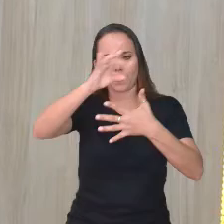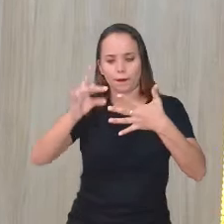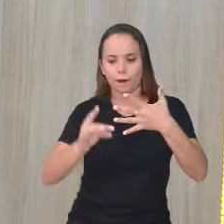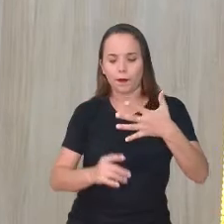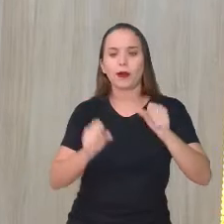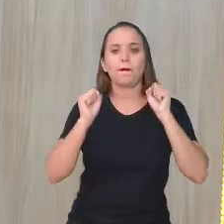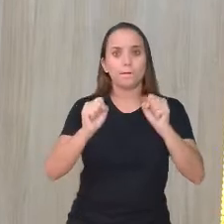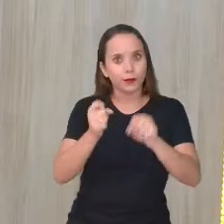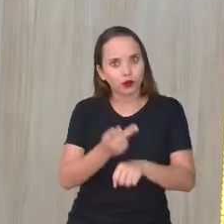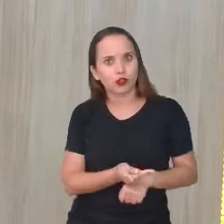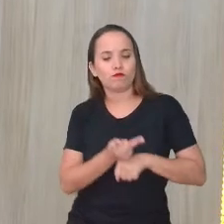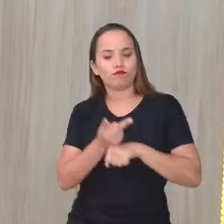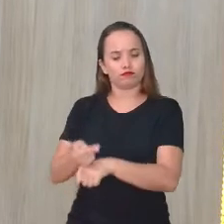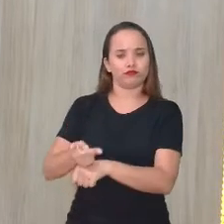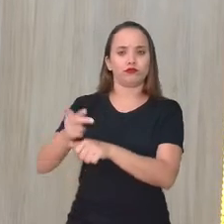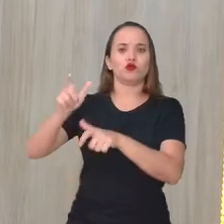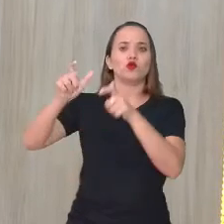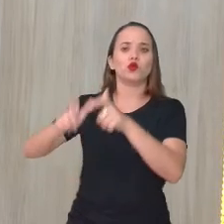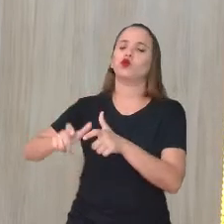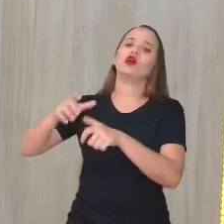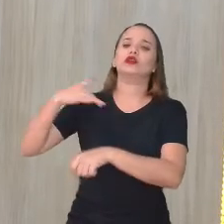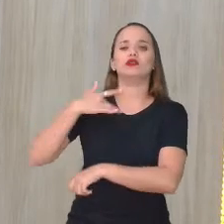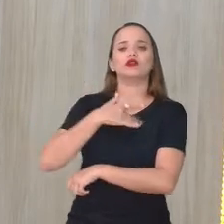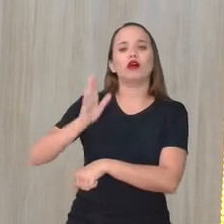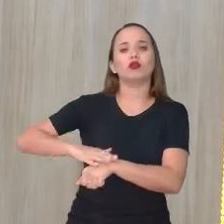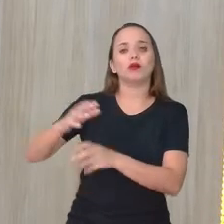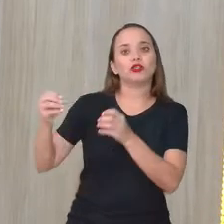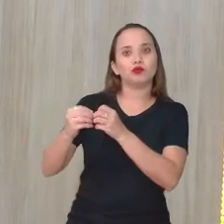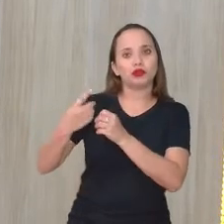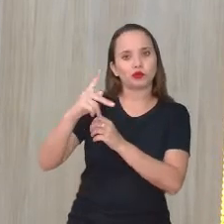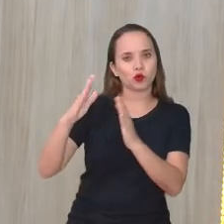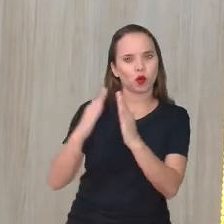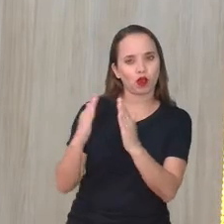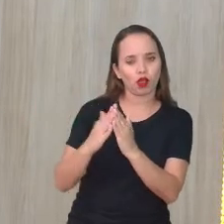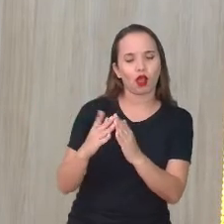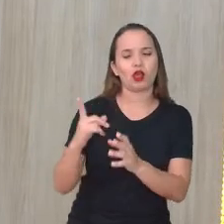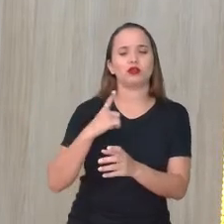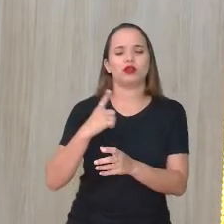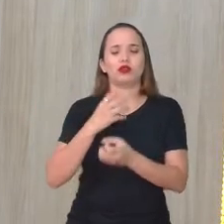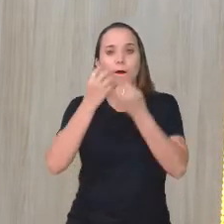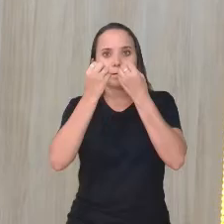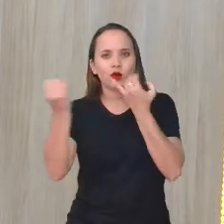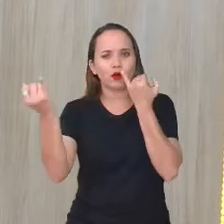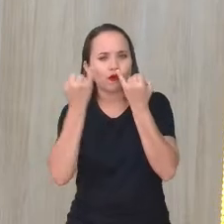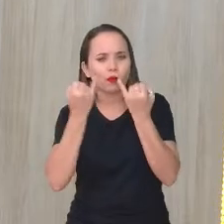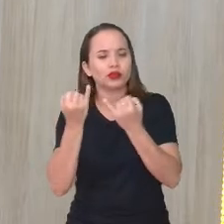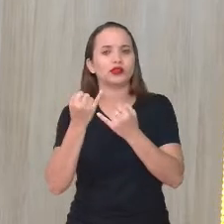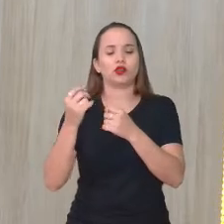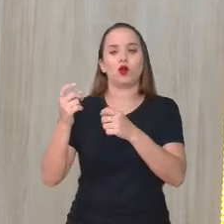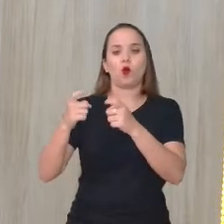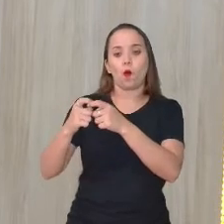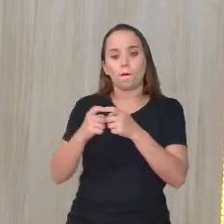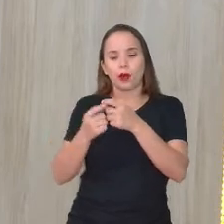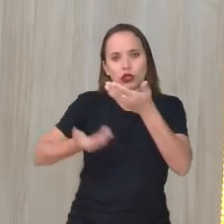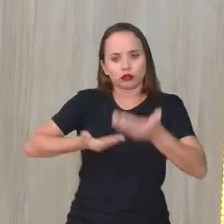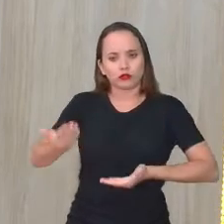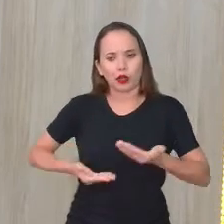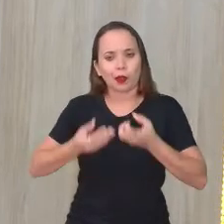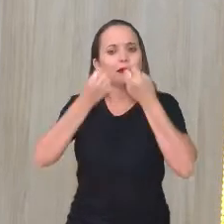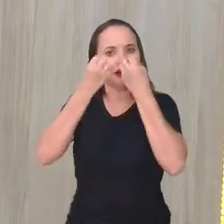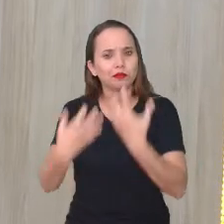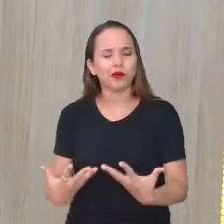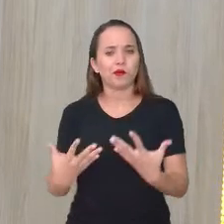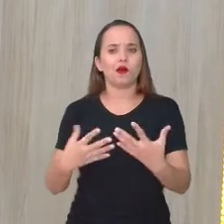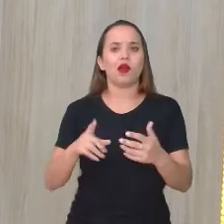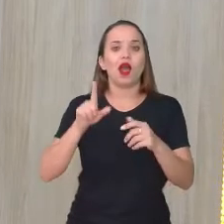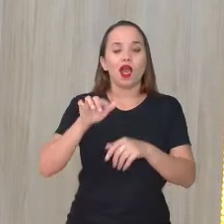mais próxima. E aí, boas informações, tratamento médico adequado, essa quebra desses tabus podem